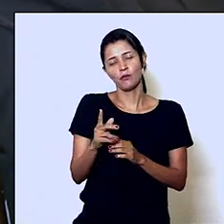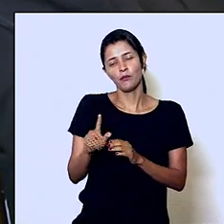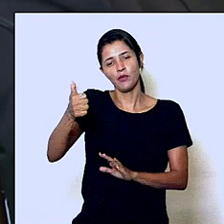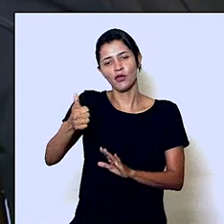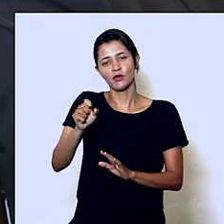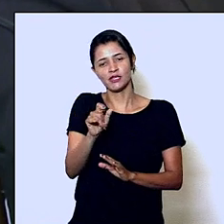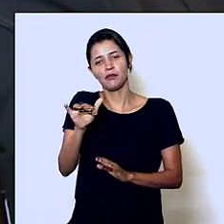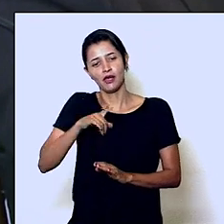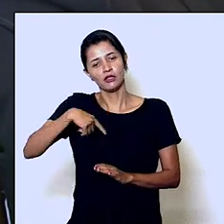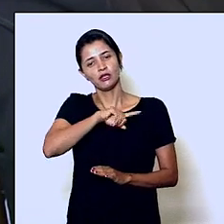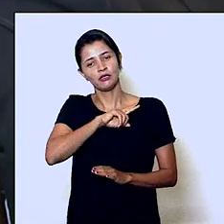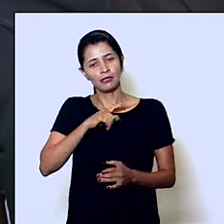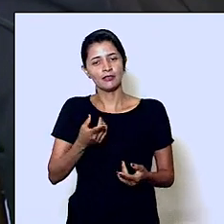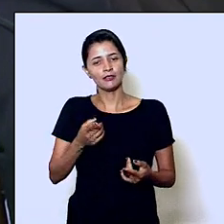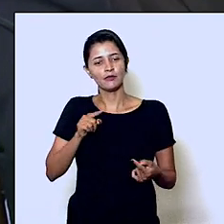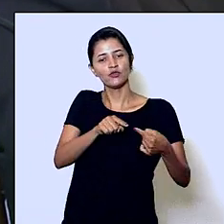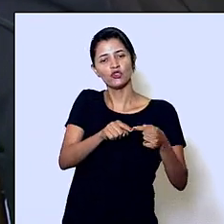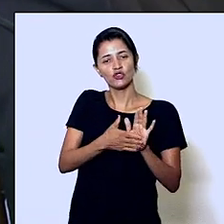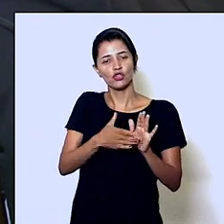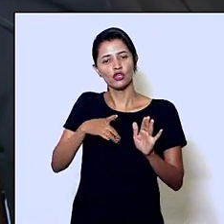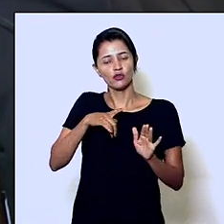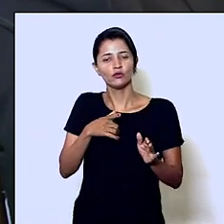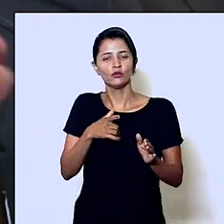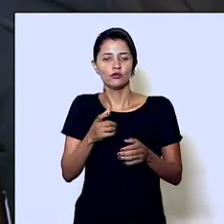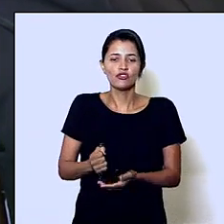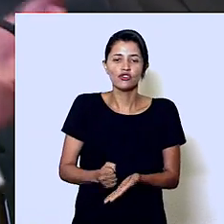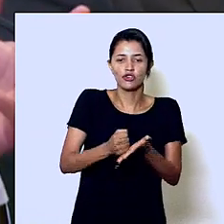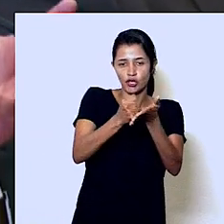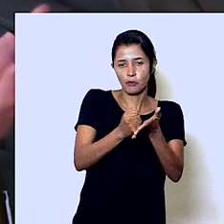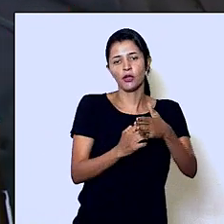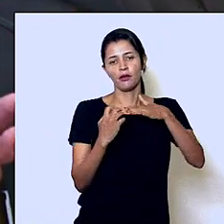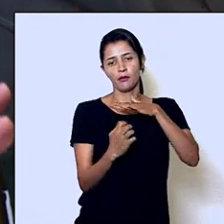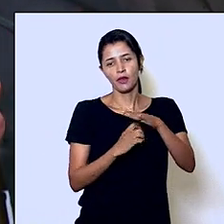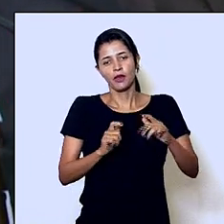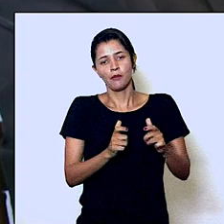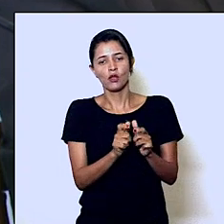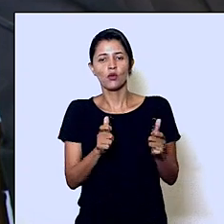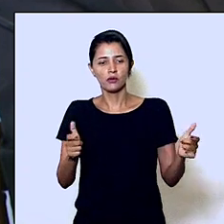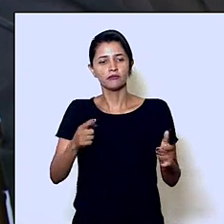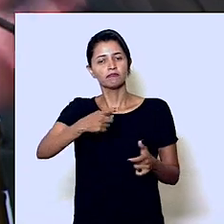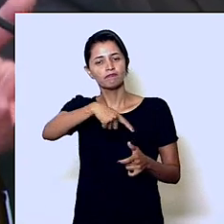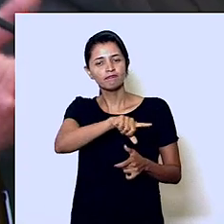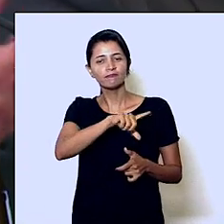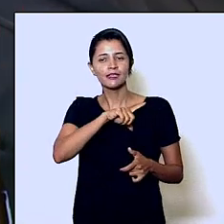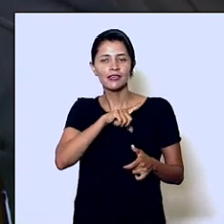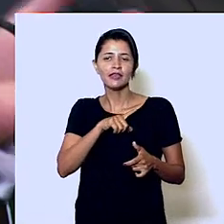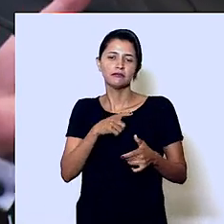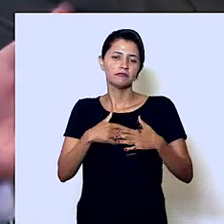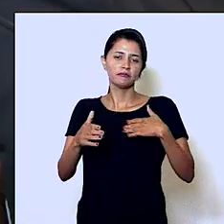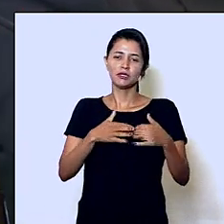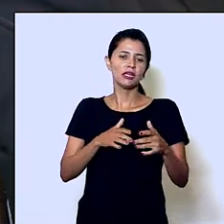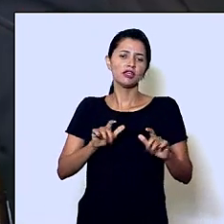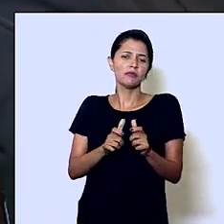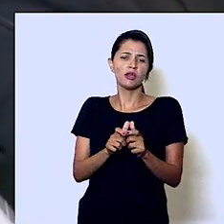apoio ao micro e pequeno empresário. Né? E esse, o êxito desses empresários, independente do porte, é o êxito de todos